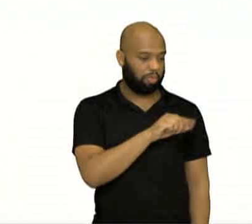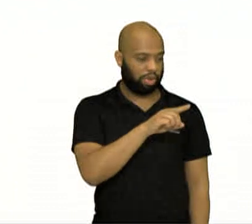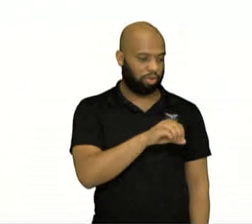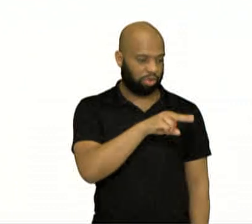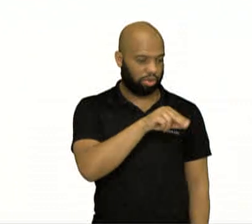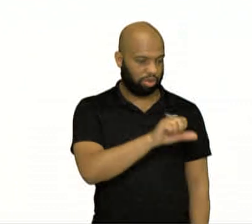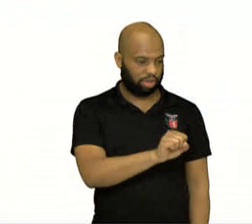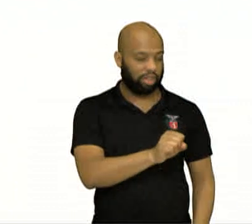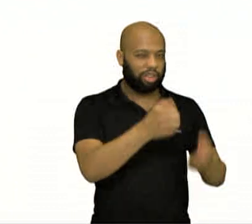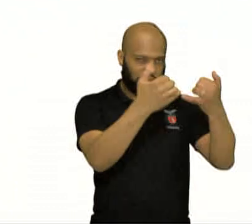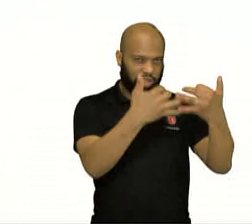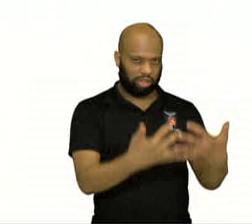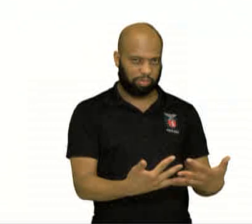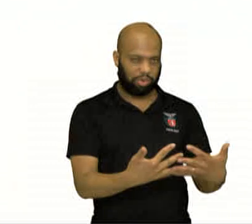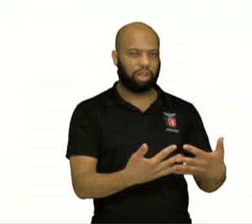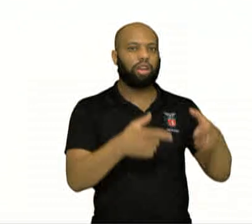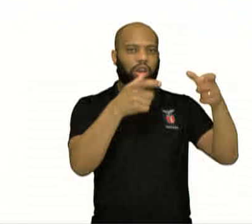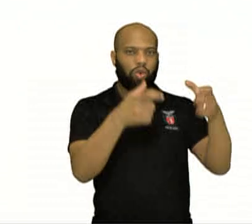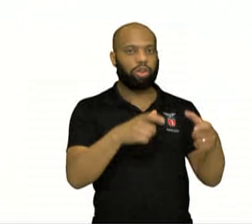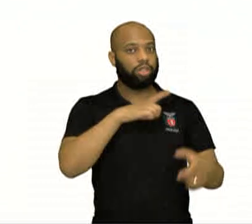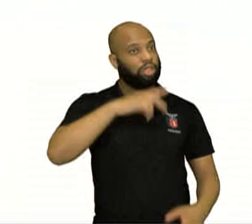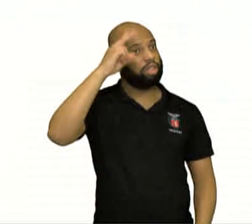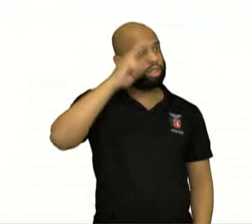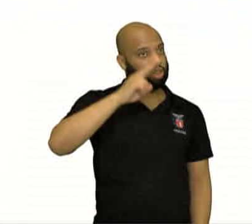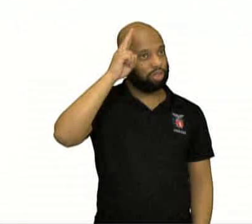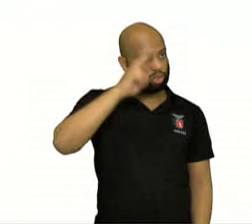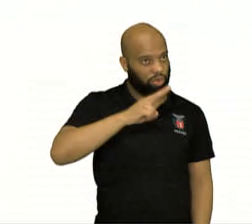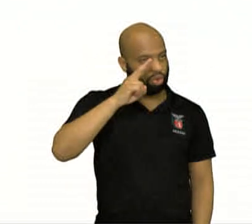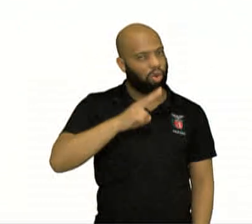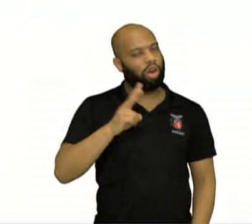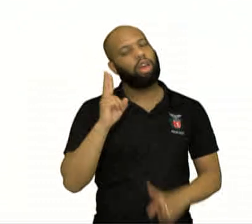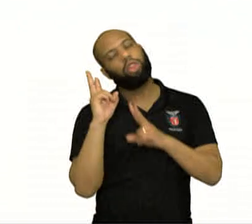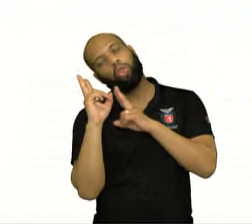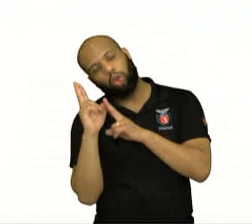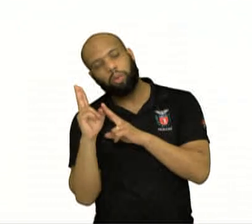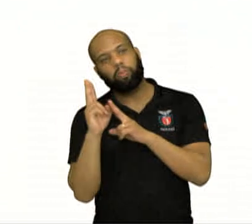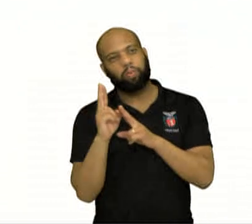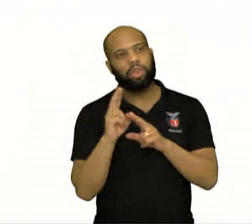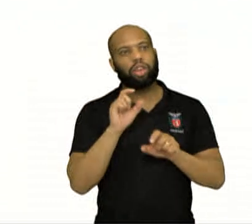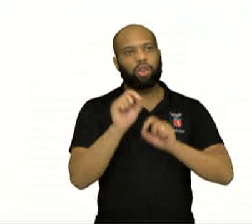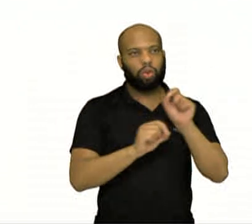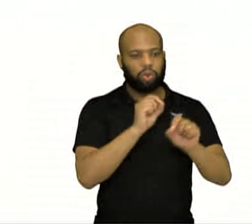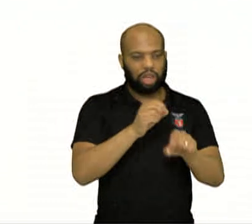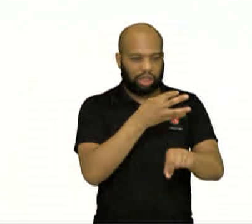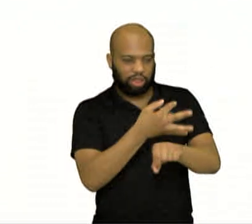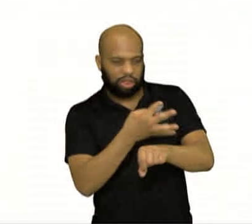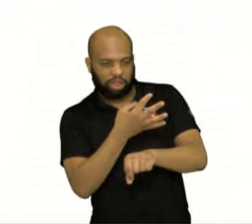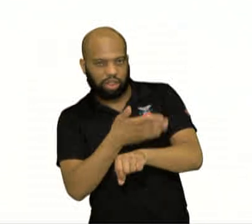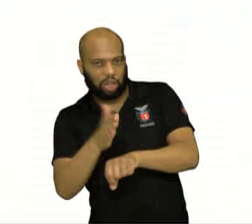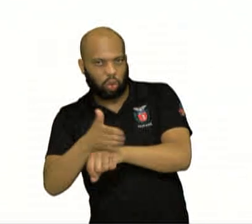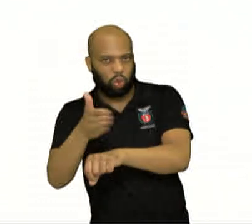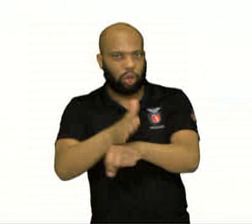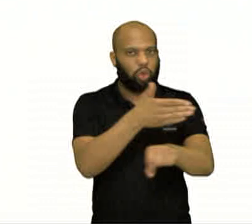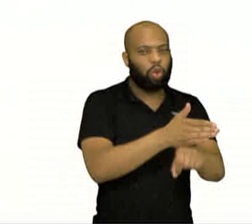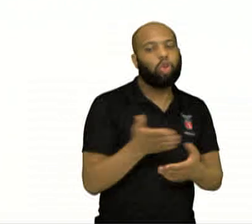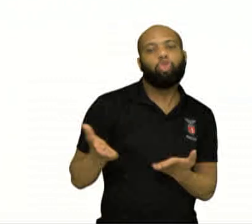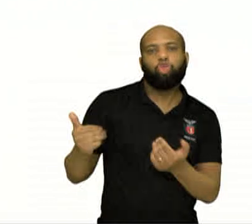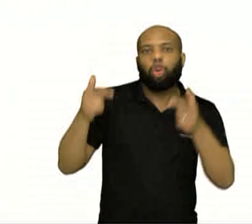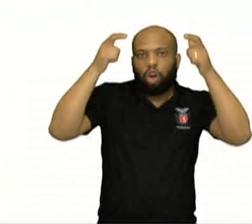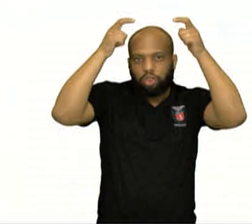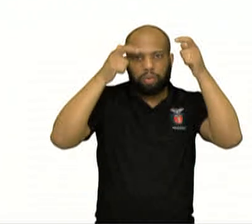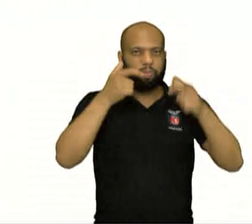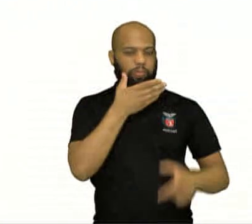didaticamente explicada com uma história de ninar que inspira o treinamento secreto da jovem princesa com a tia